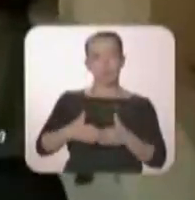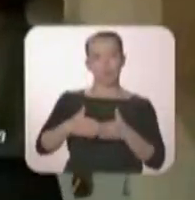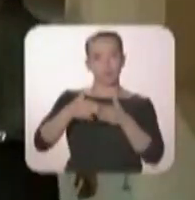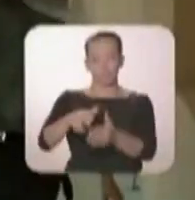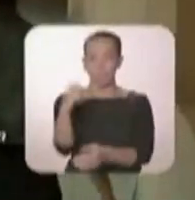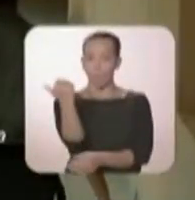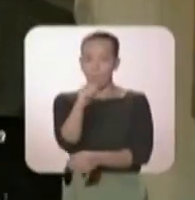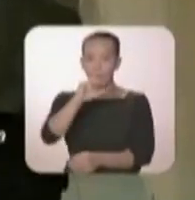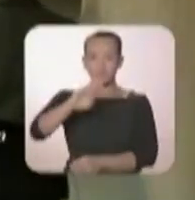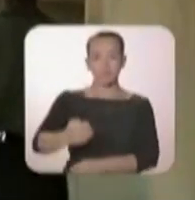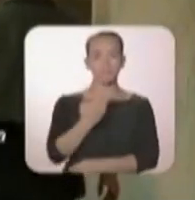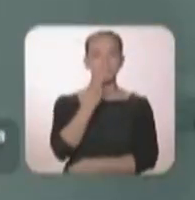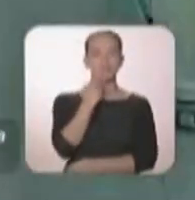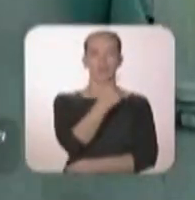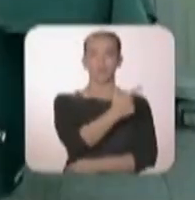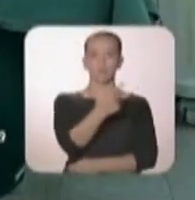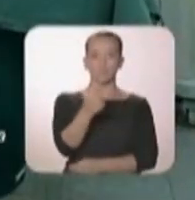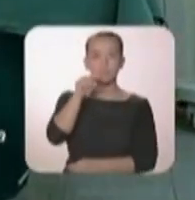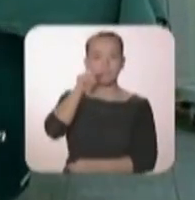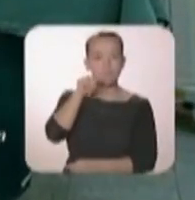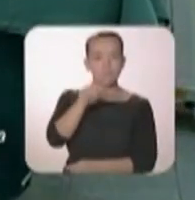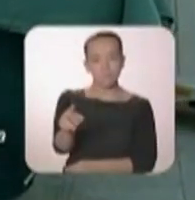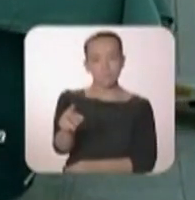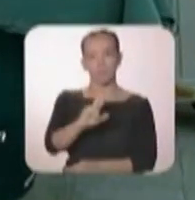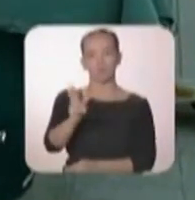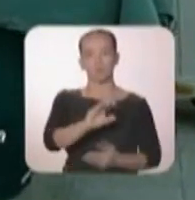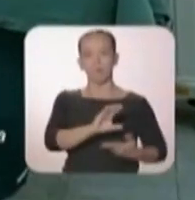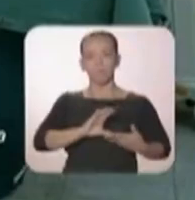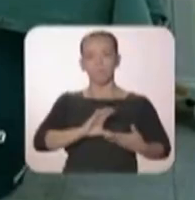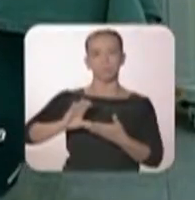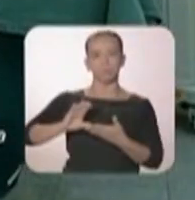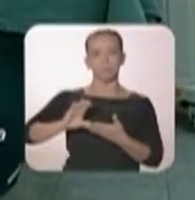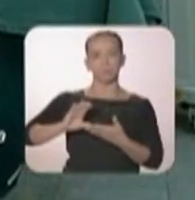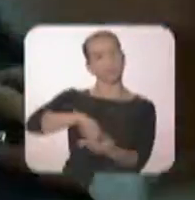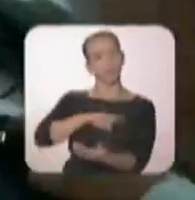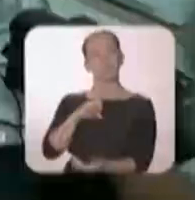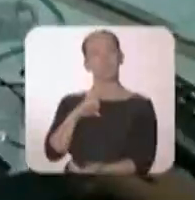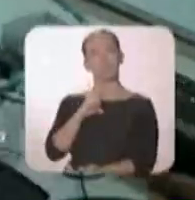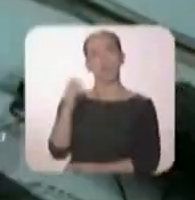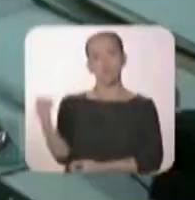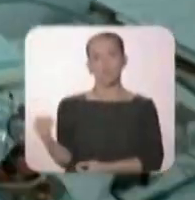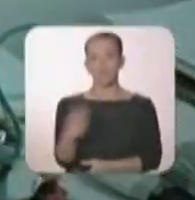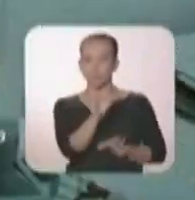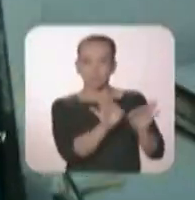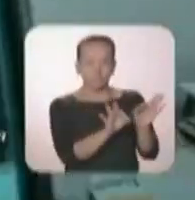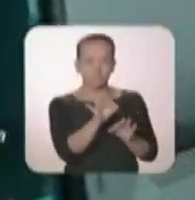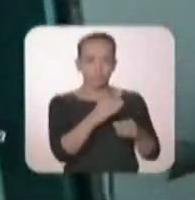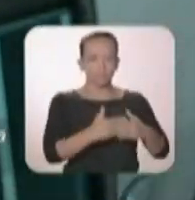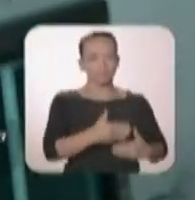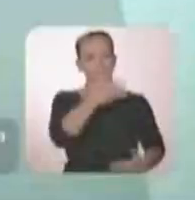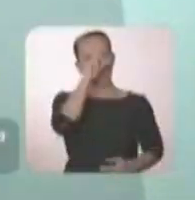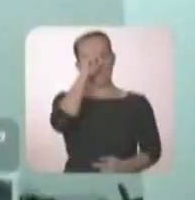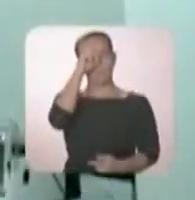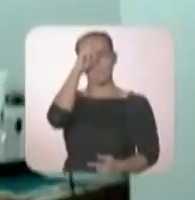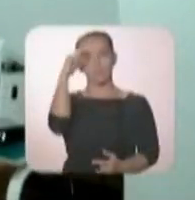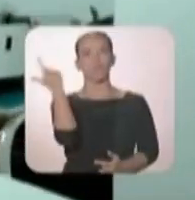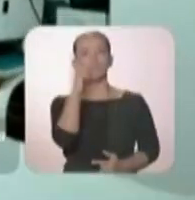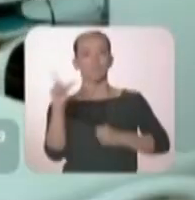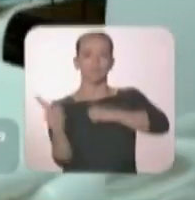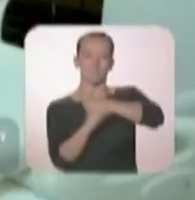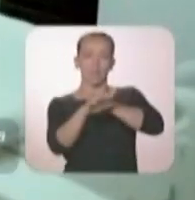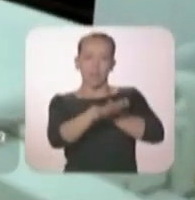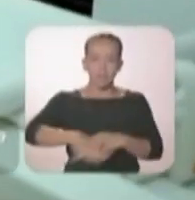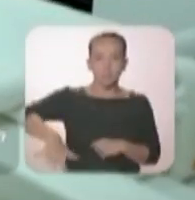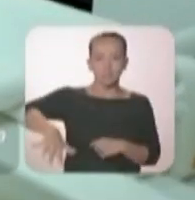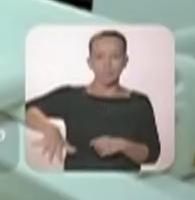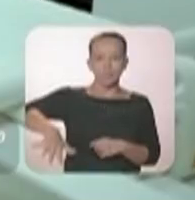para 11 milhões e 200 mil reais para a gente ter uma nova estrutura hospitalar que vai atender toda a